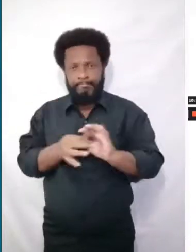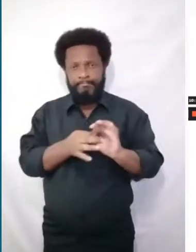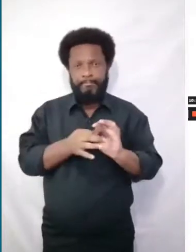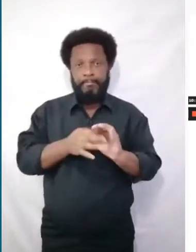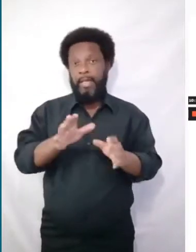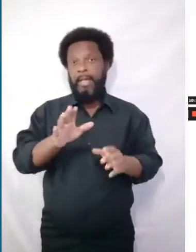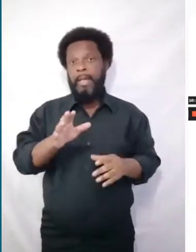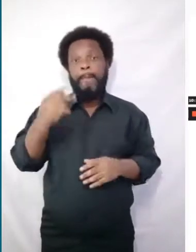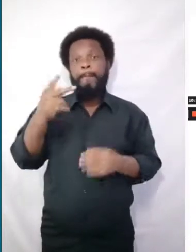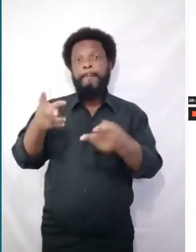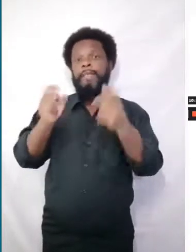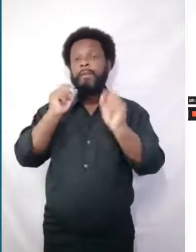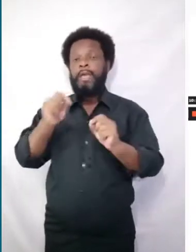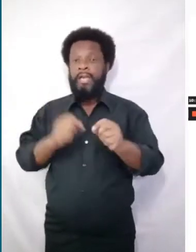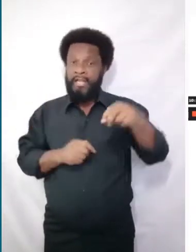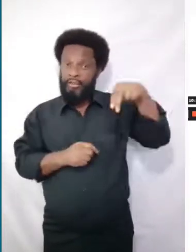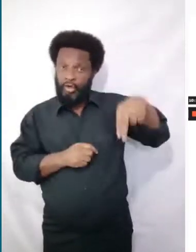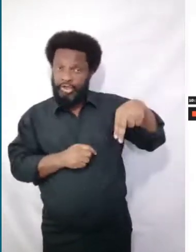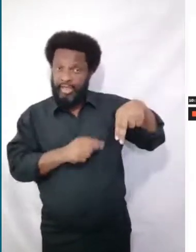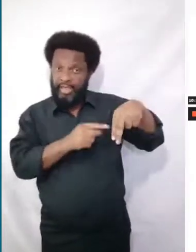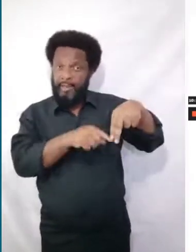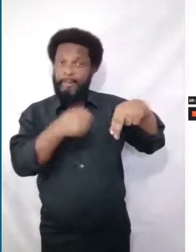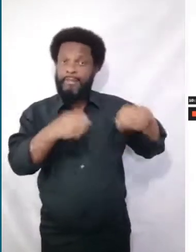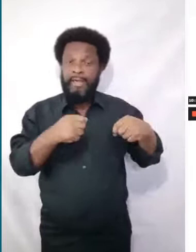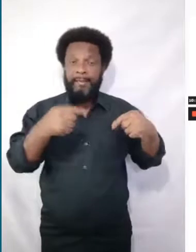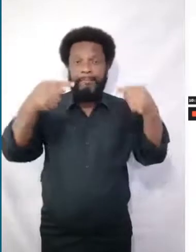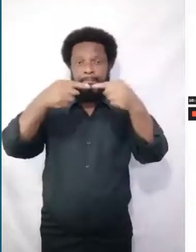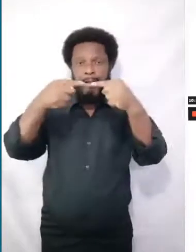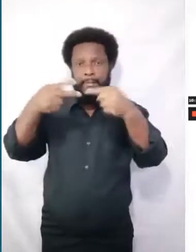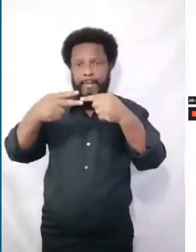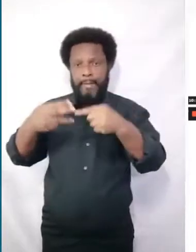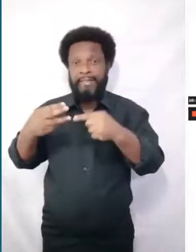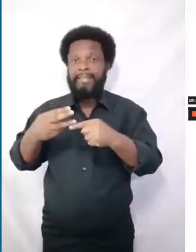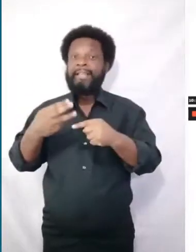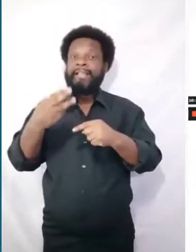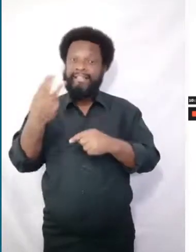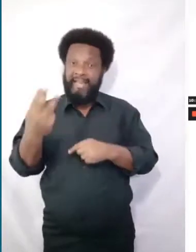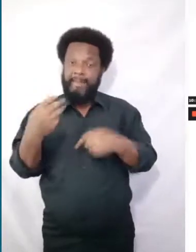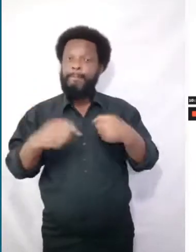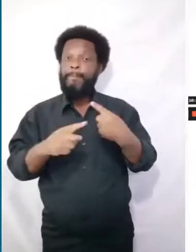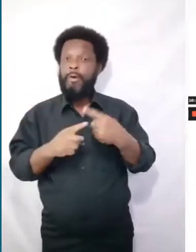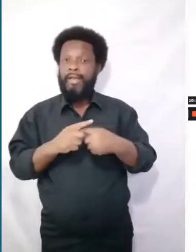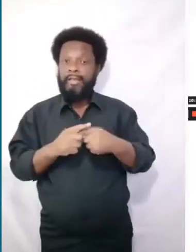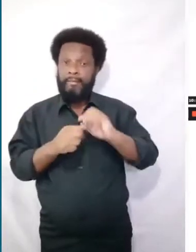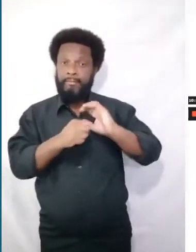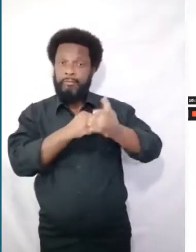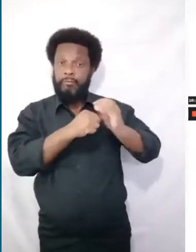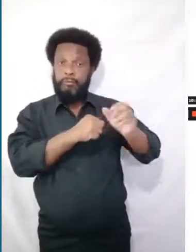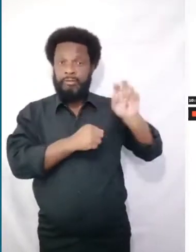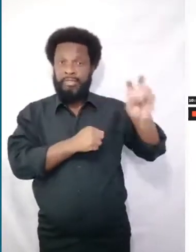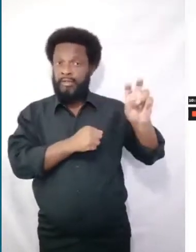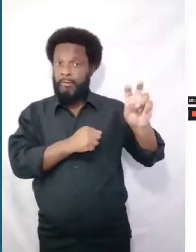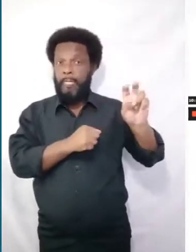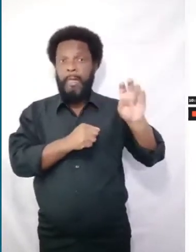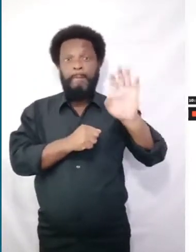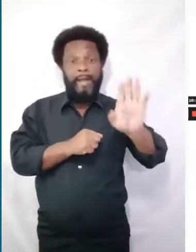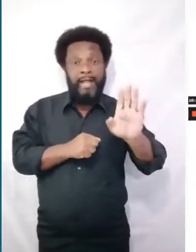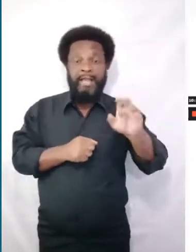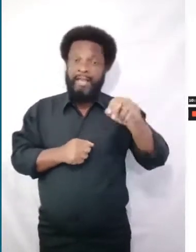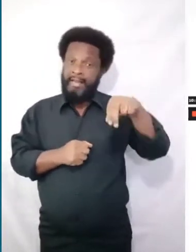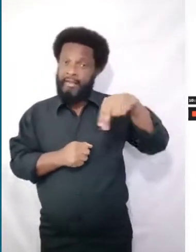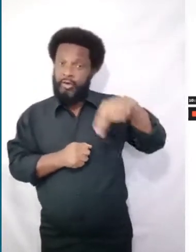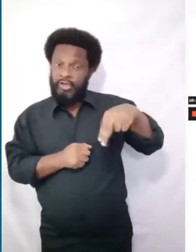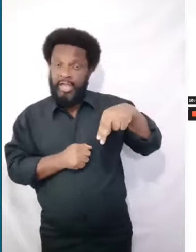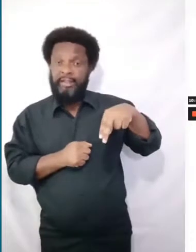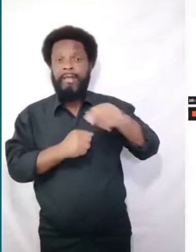vou formar as ligações. Bem, percebam o que aconteceu. O nitrogênio ele precisa fazer 3 ligações, né, já que ele tem 5 elétrons na camada de valência,